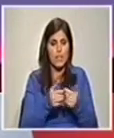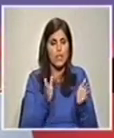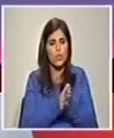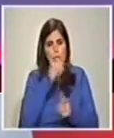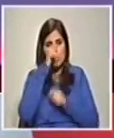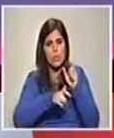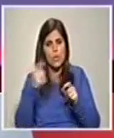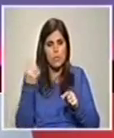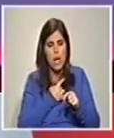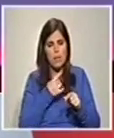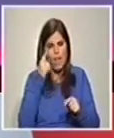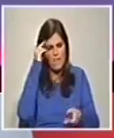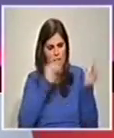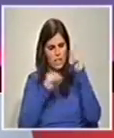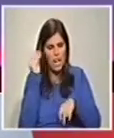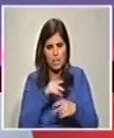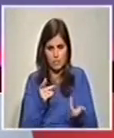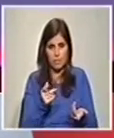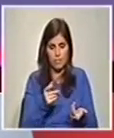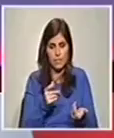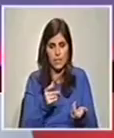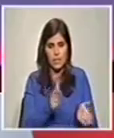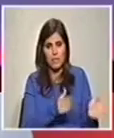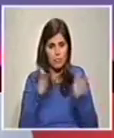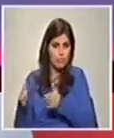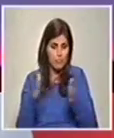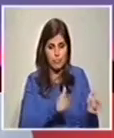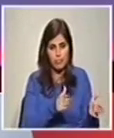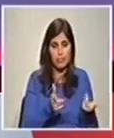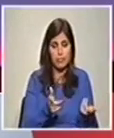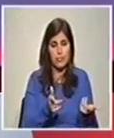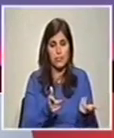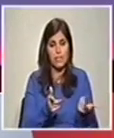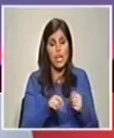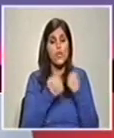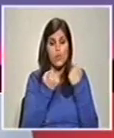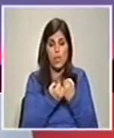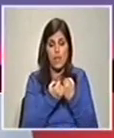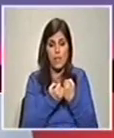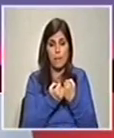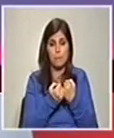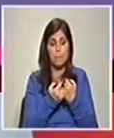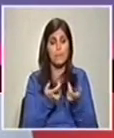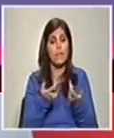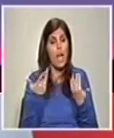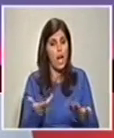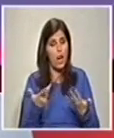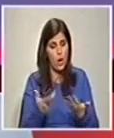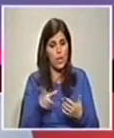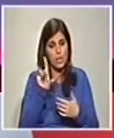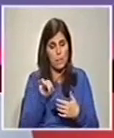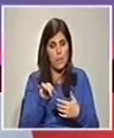reinventar dos dois lados, que não são dois lados da barricada, são dois lados da sociedade. Hoje em dia,